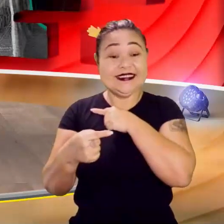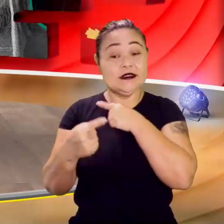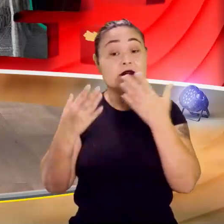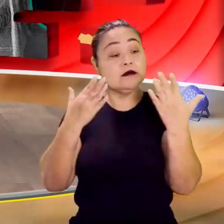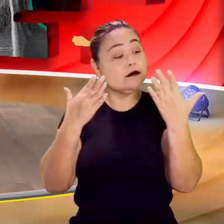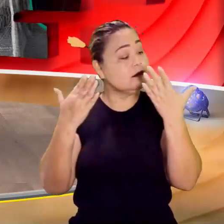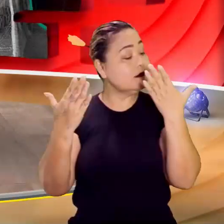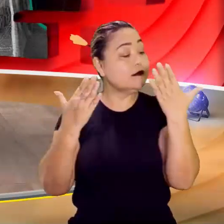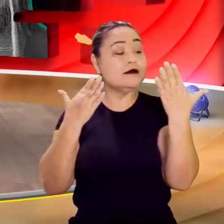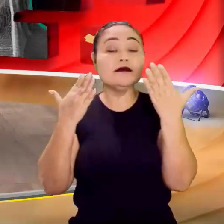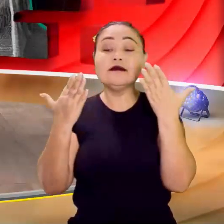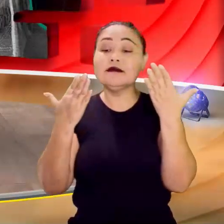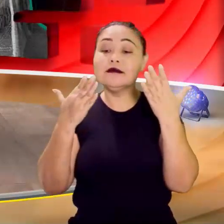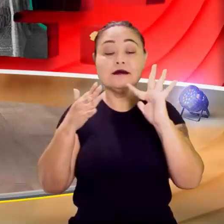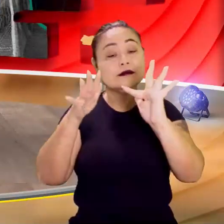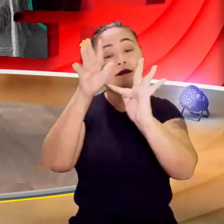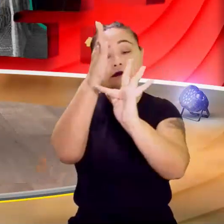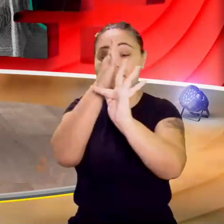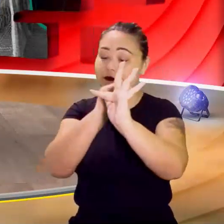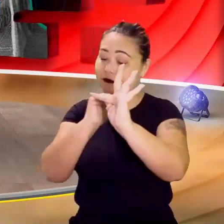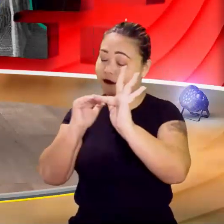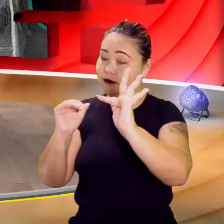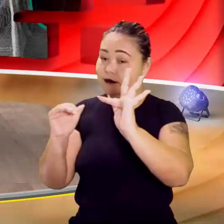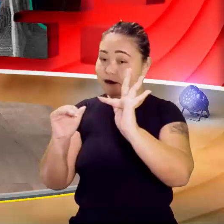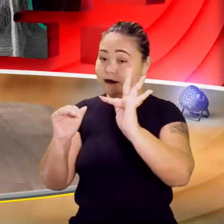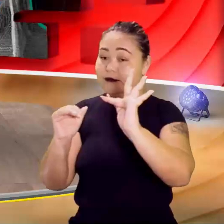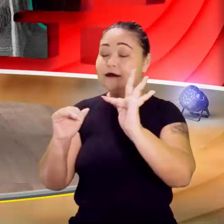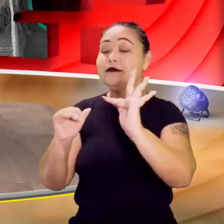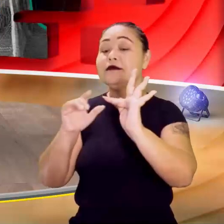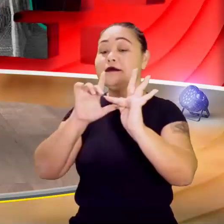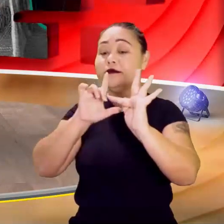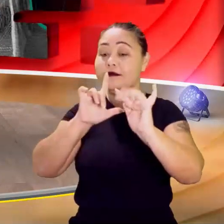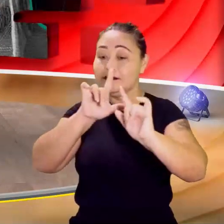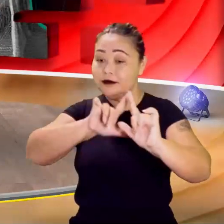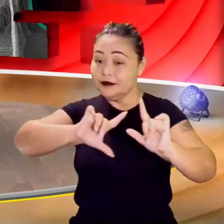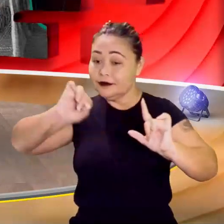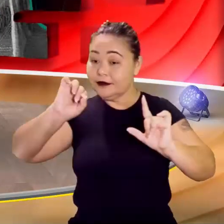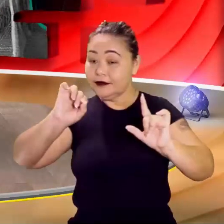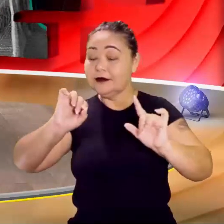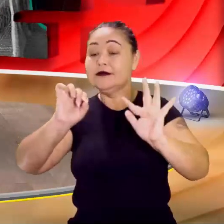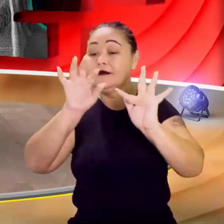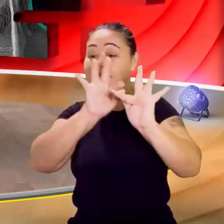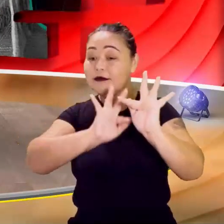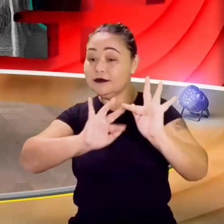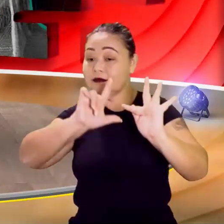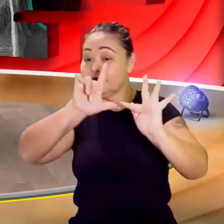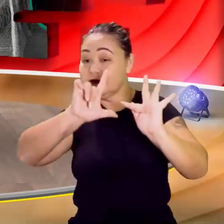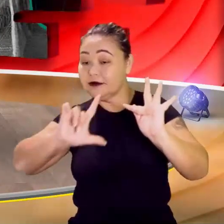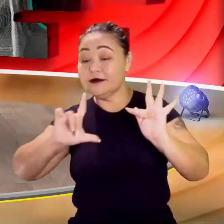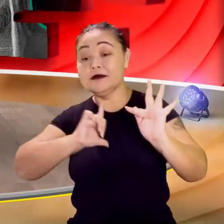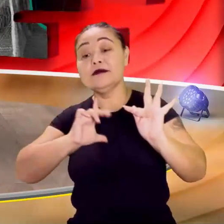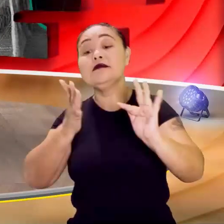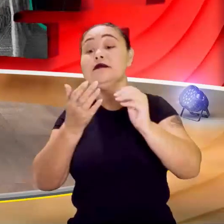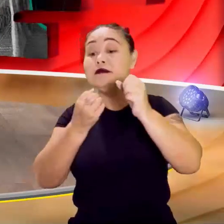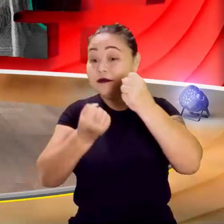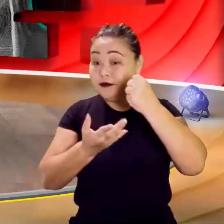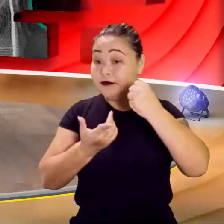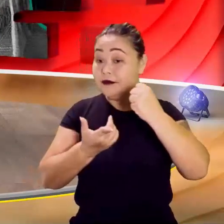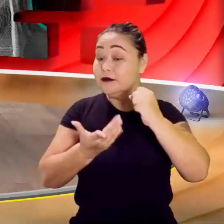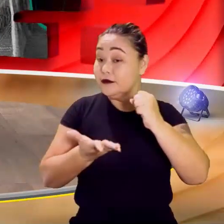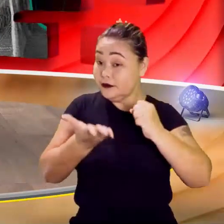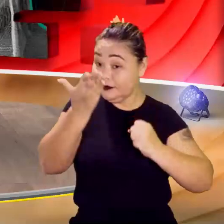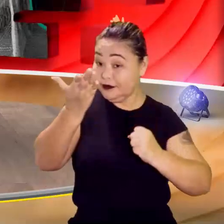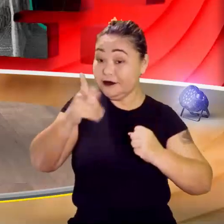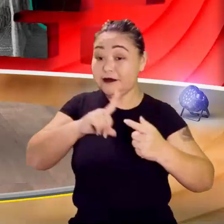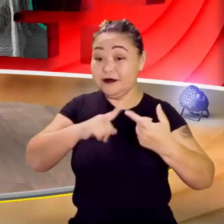uma comparação no plano cartesiano do log, da função logarítmica com a função exponencial. Então, vamos